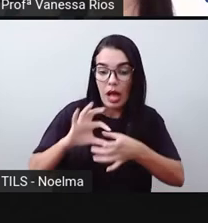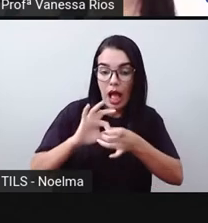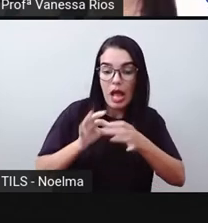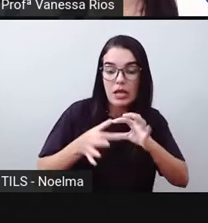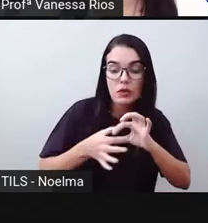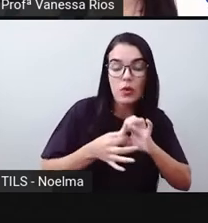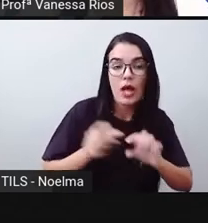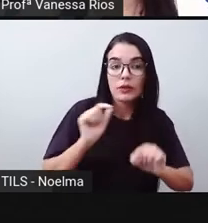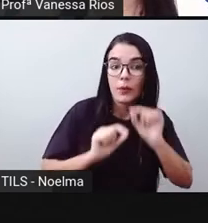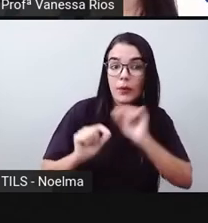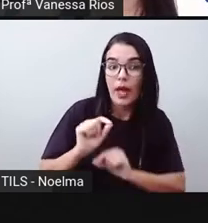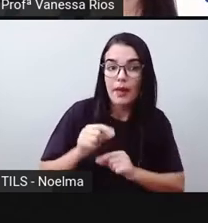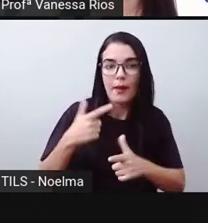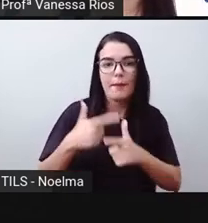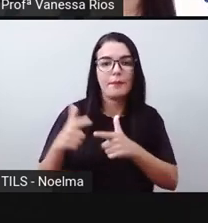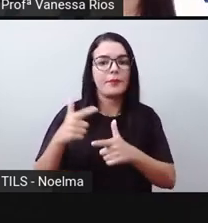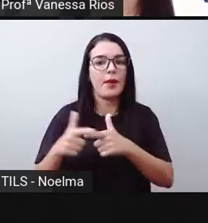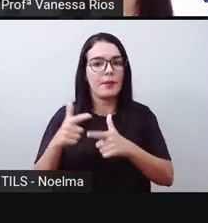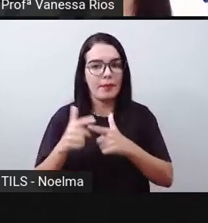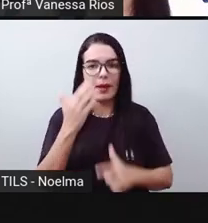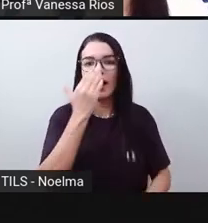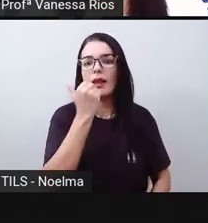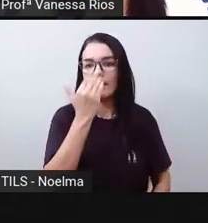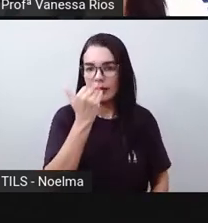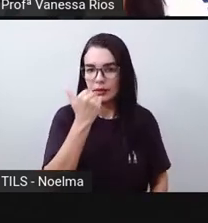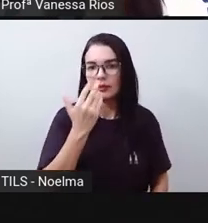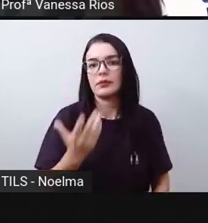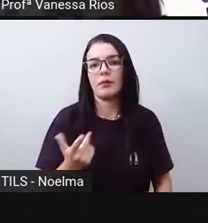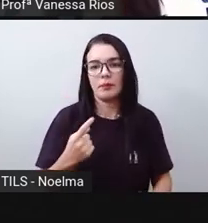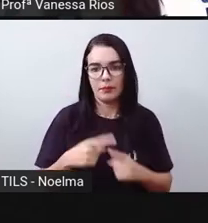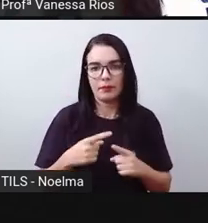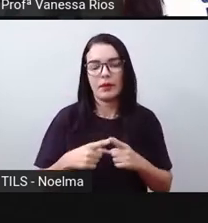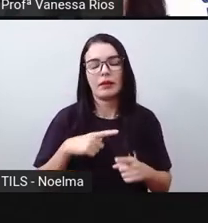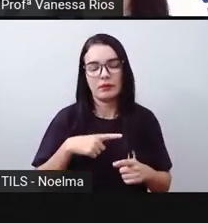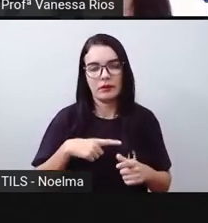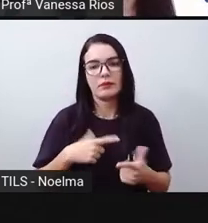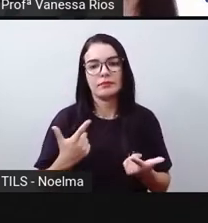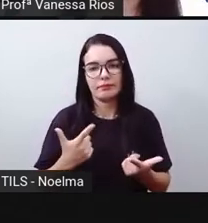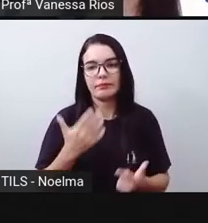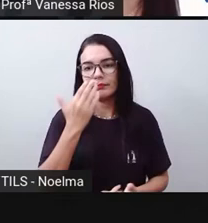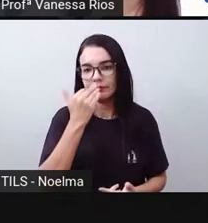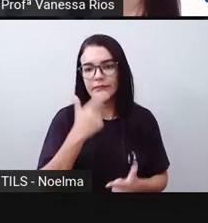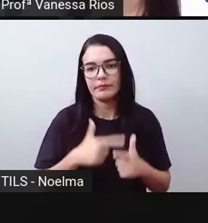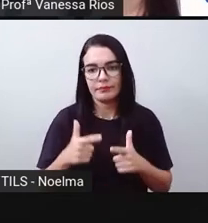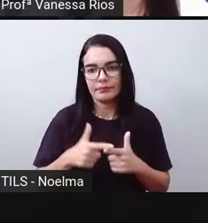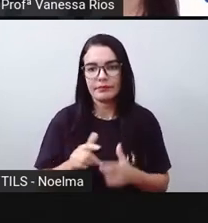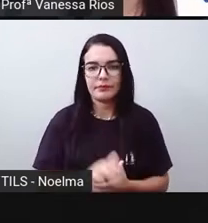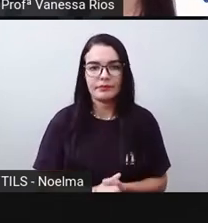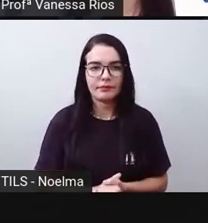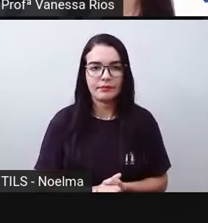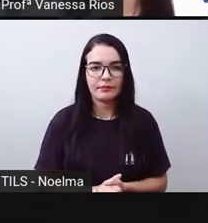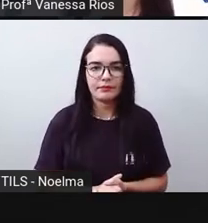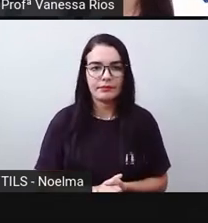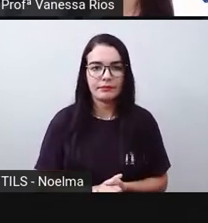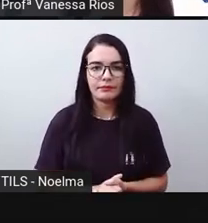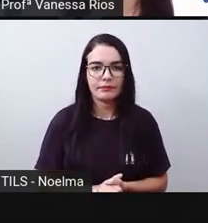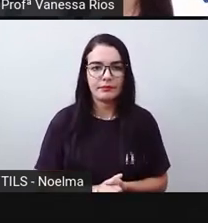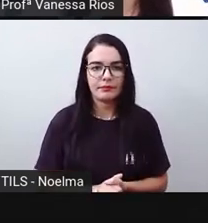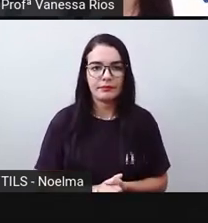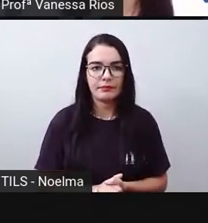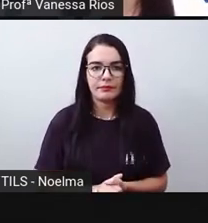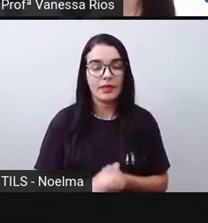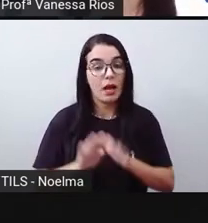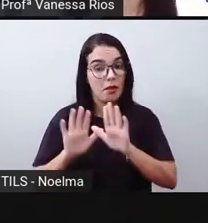a problemas aí com a alimentação, a distúrbios alimentares. Então, por isso que a Pro colocou aí,